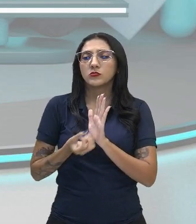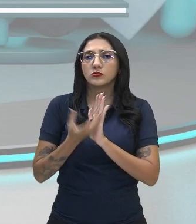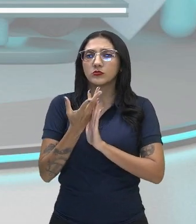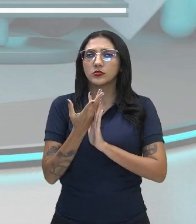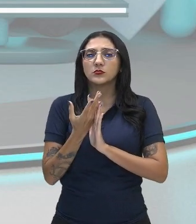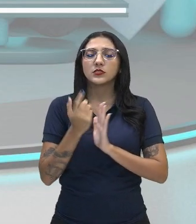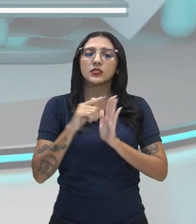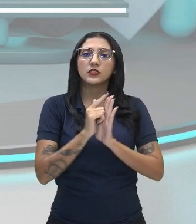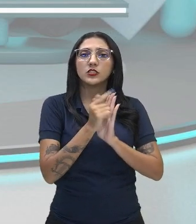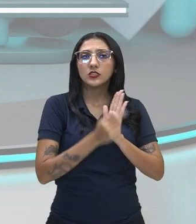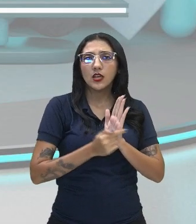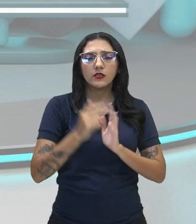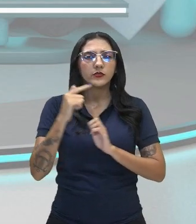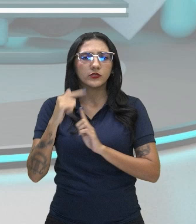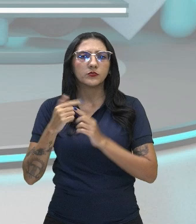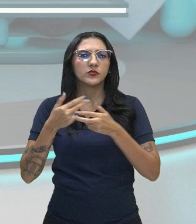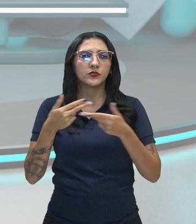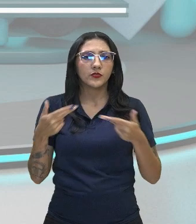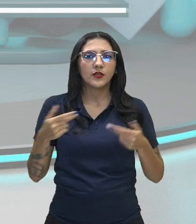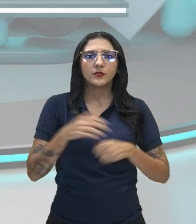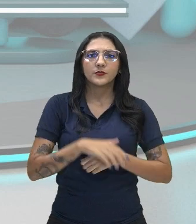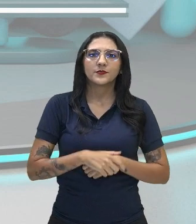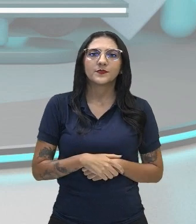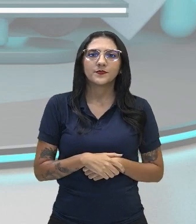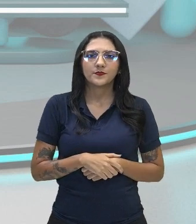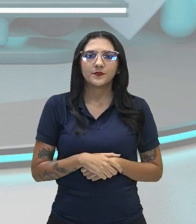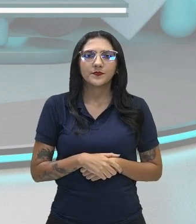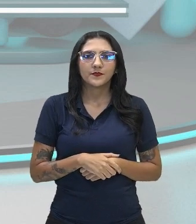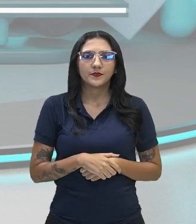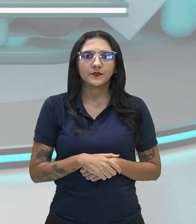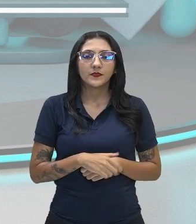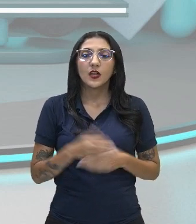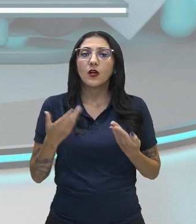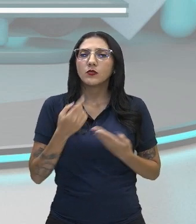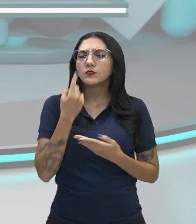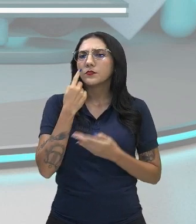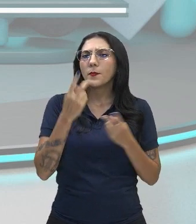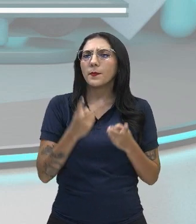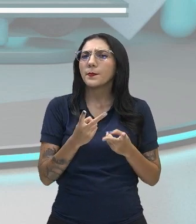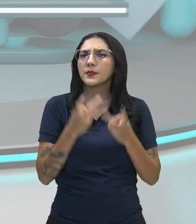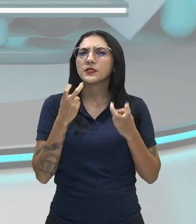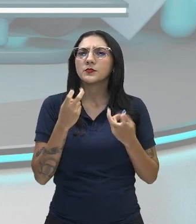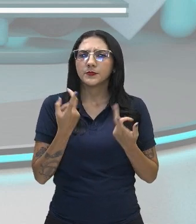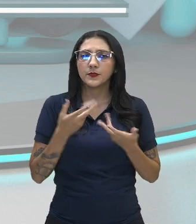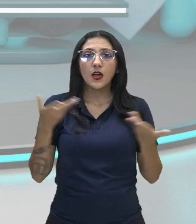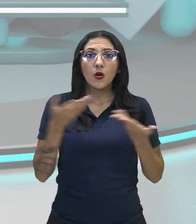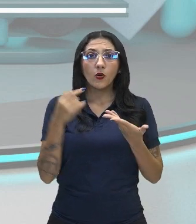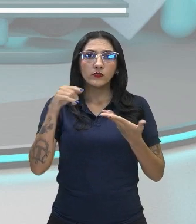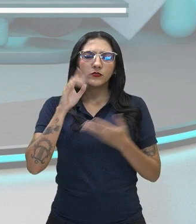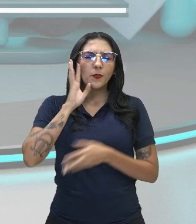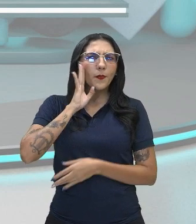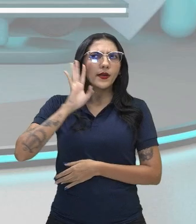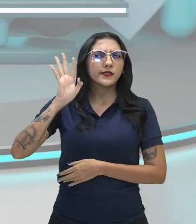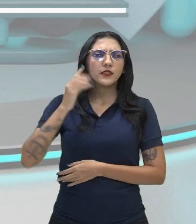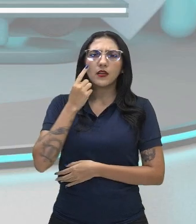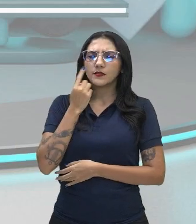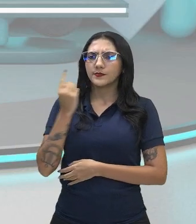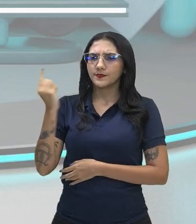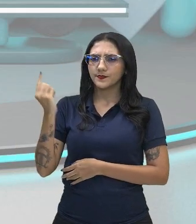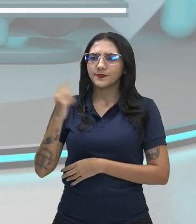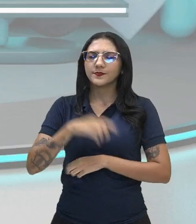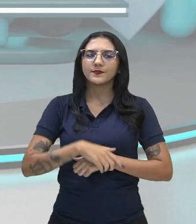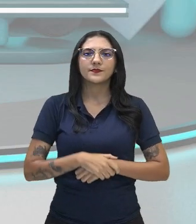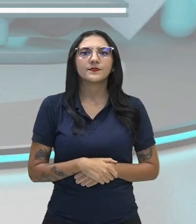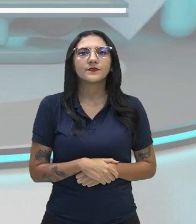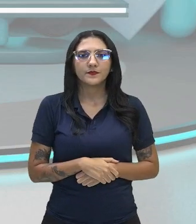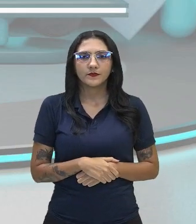e tipos textuais. Vamos, então, observar o seguinte. Você vai imaginar esta situação.